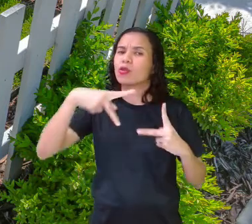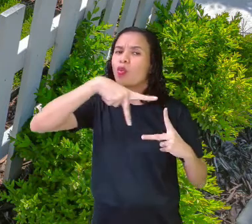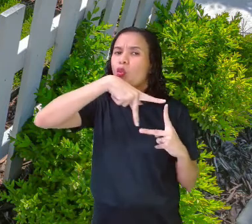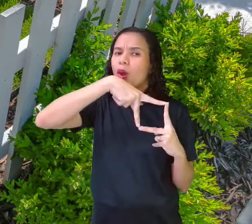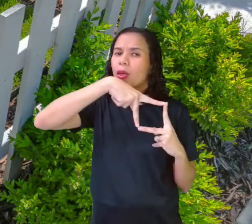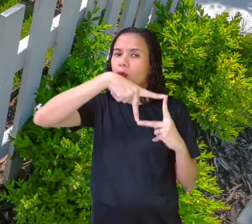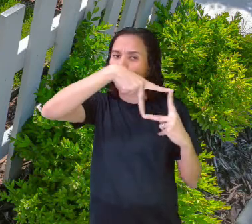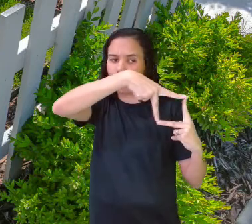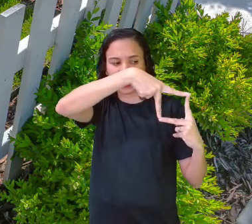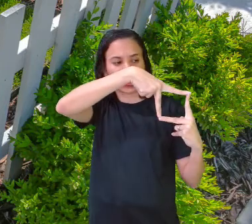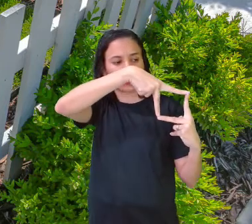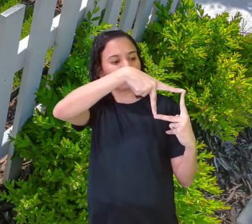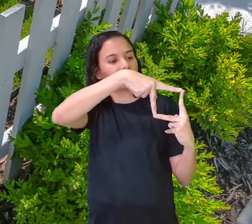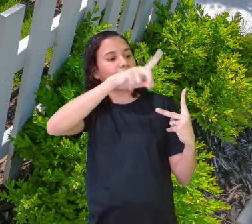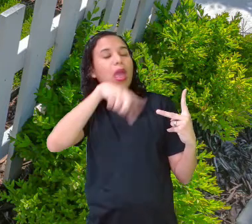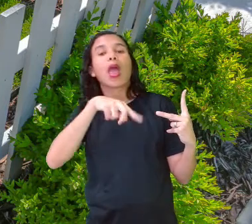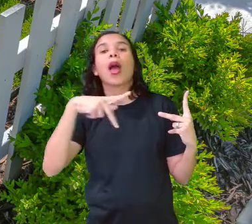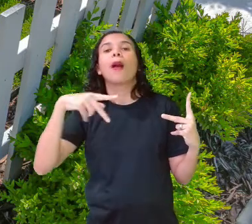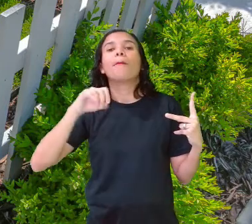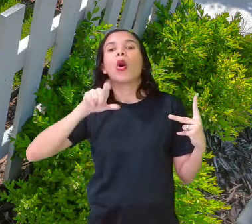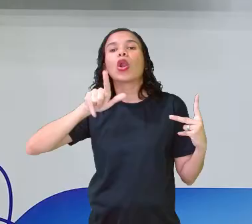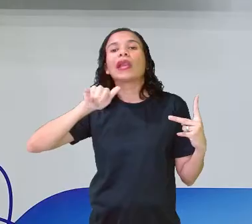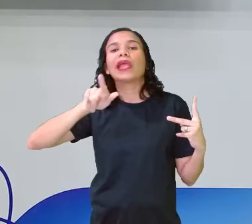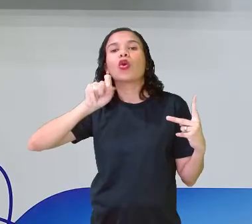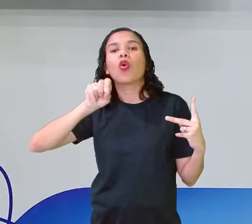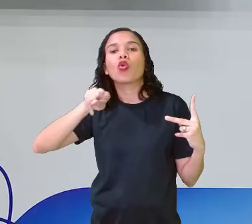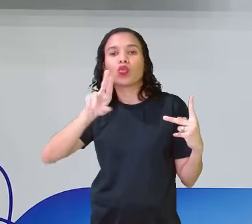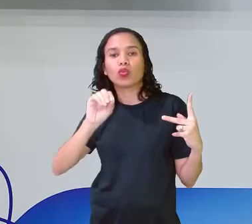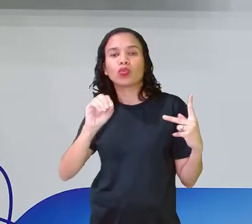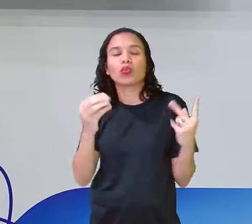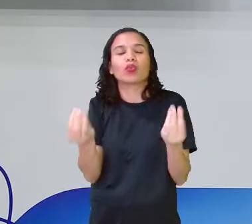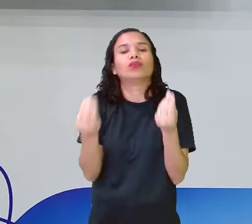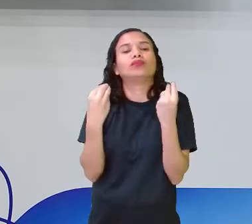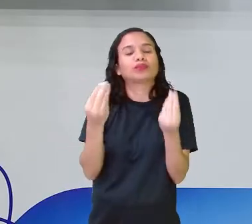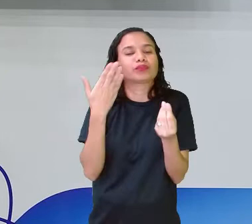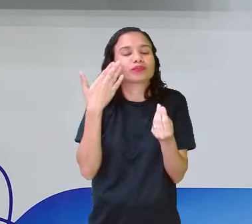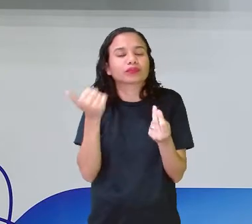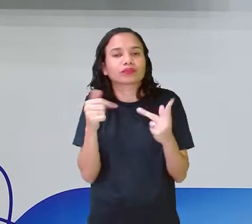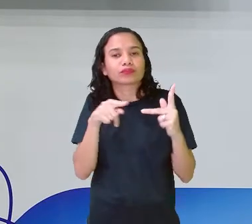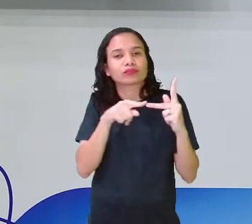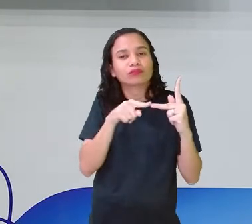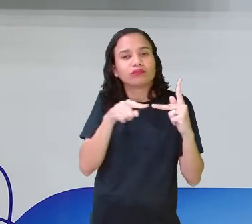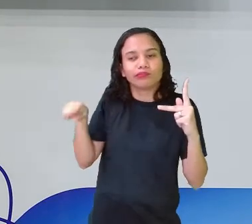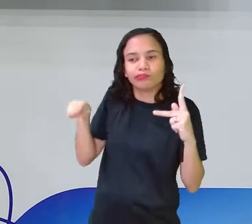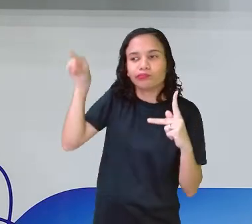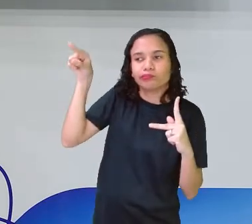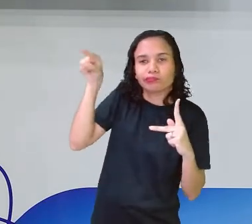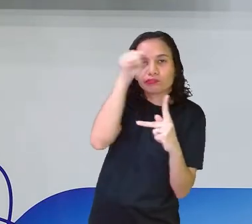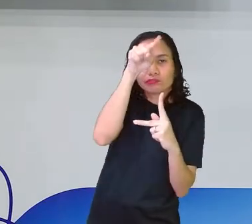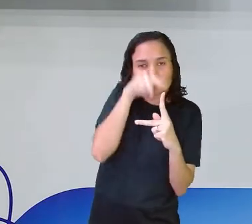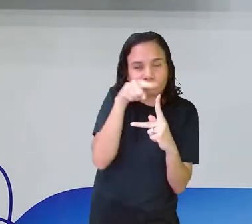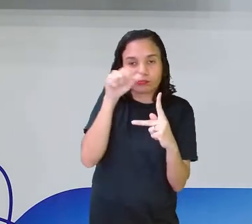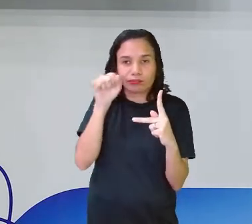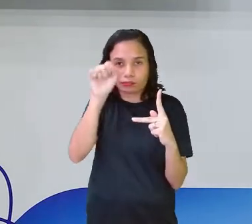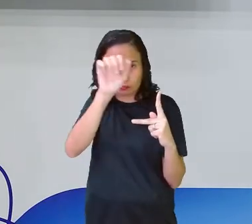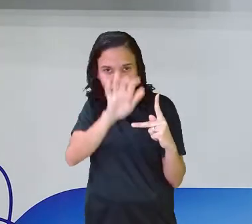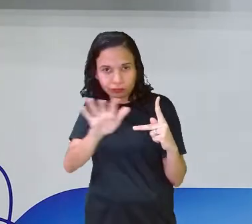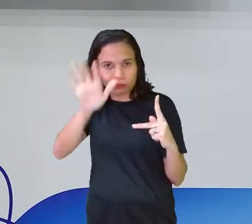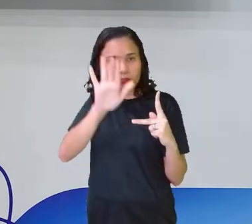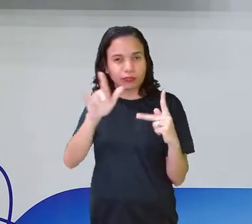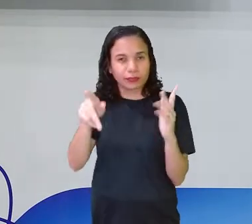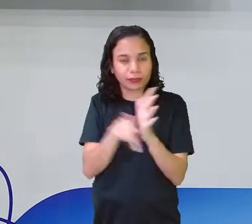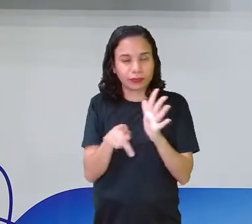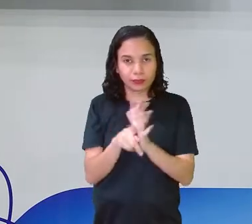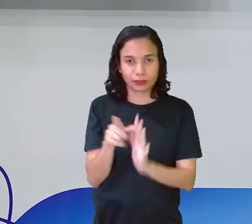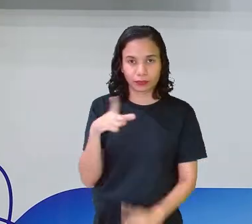um polígono. Como é que eu vou medir o perímetro desse espaço,